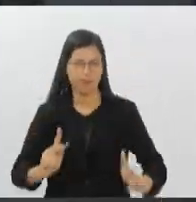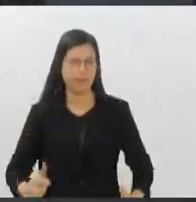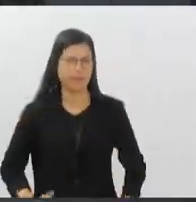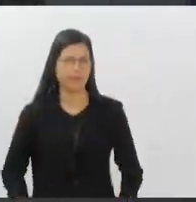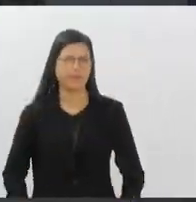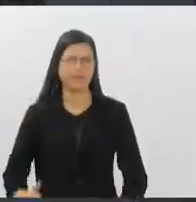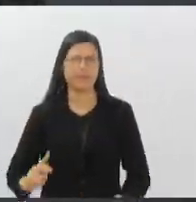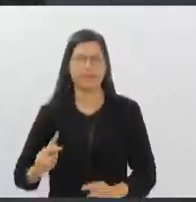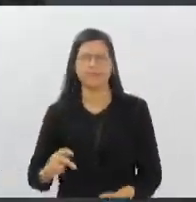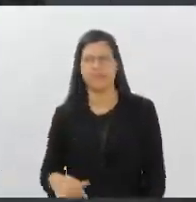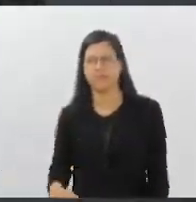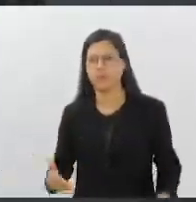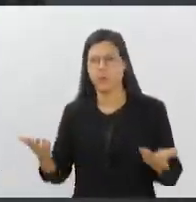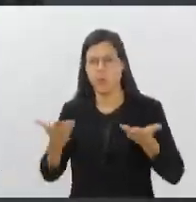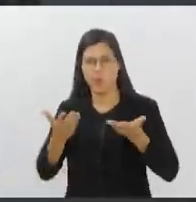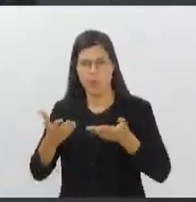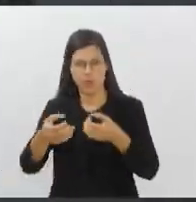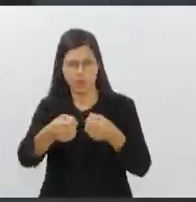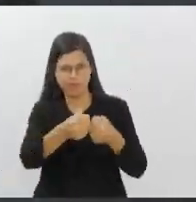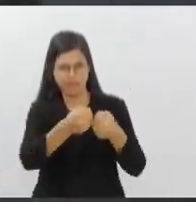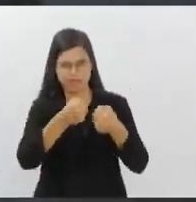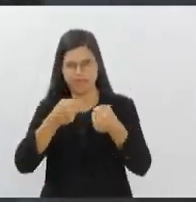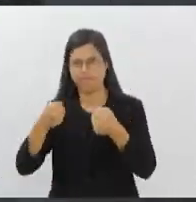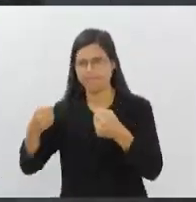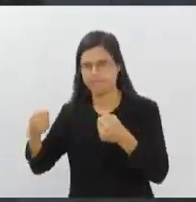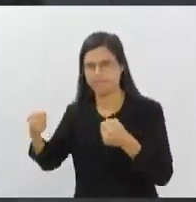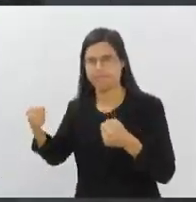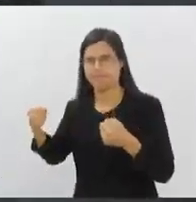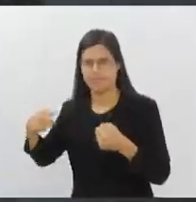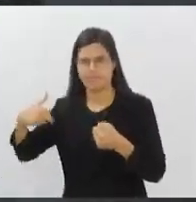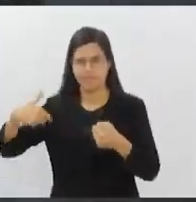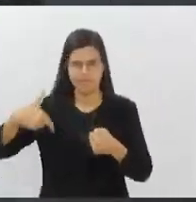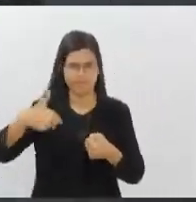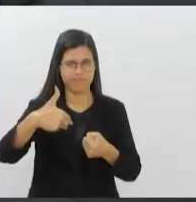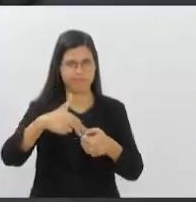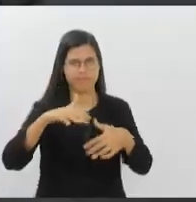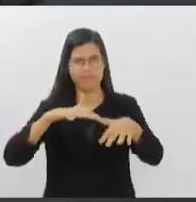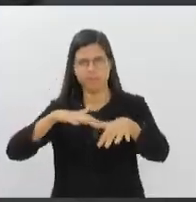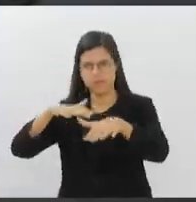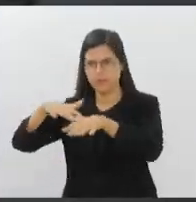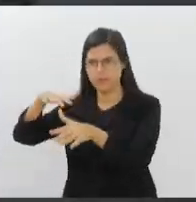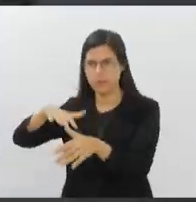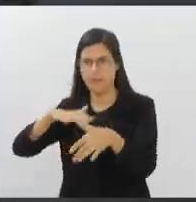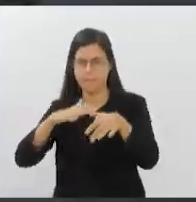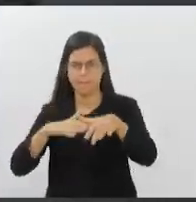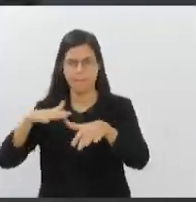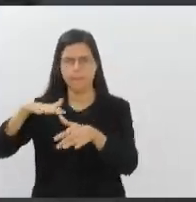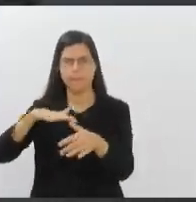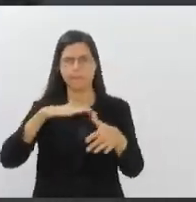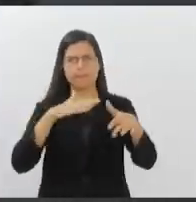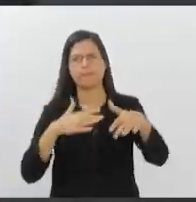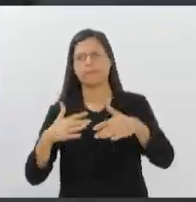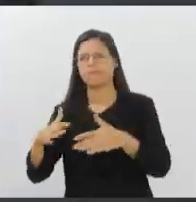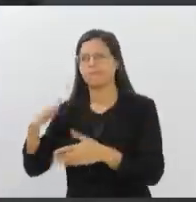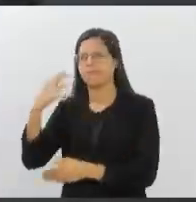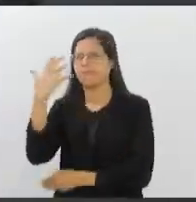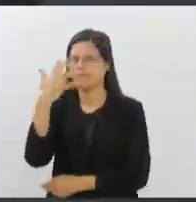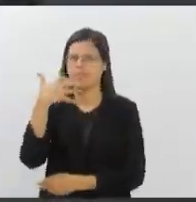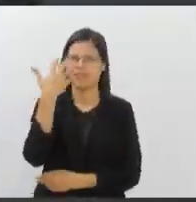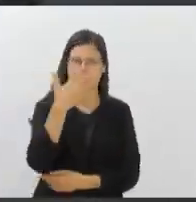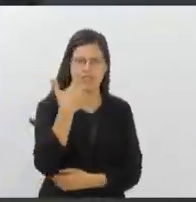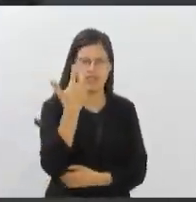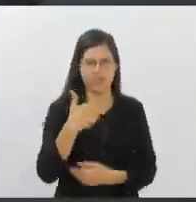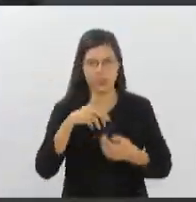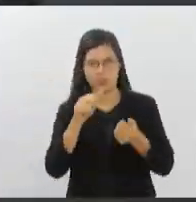paz. Hoje eu vou abrir as portas. Hoje eu vou sair às ruas, cantando